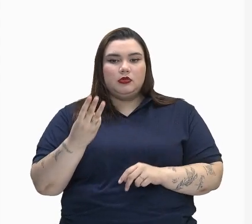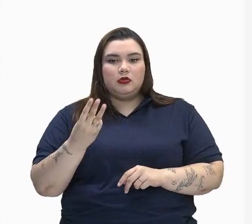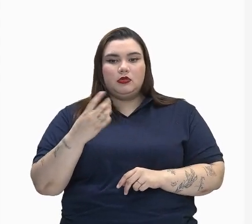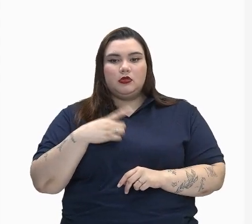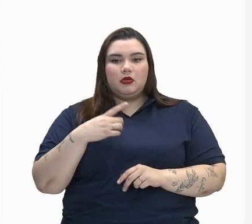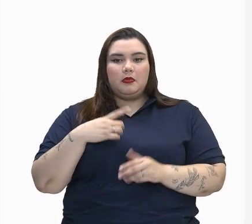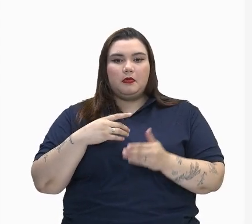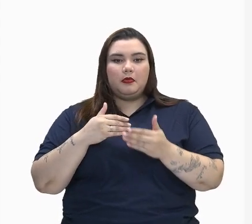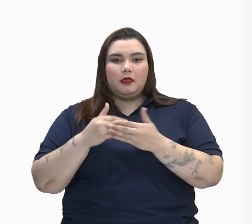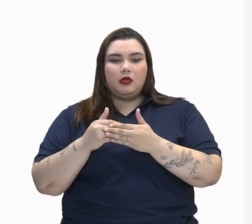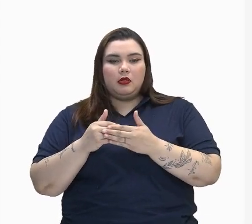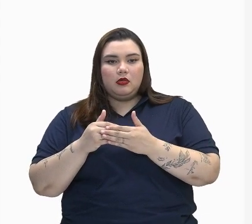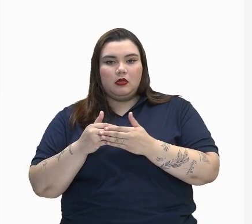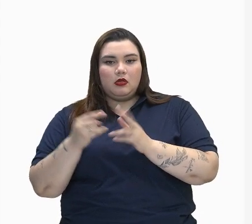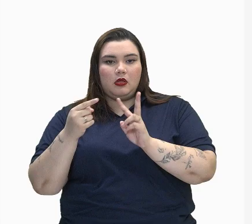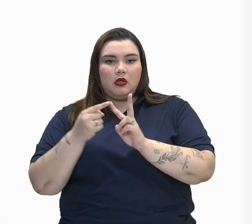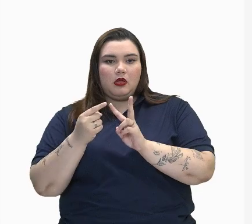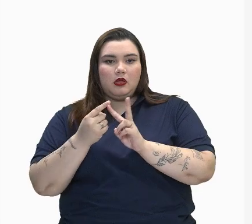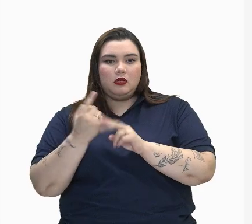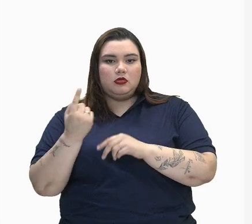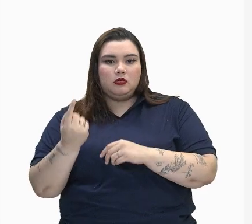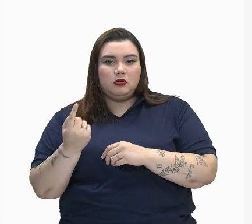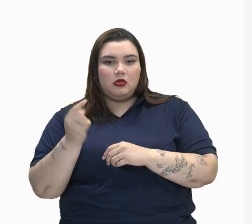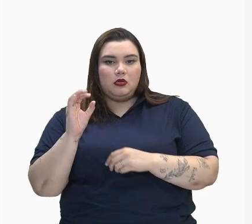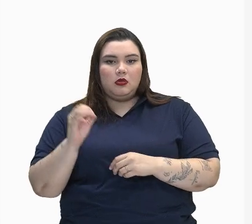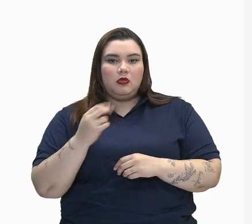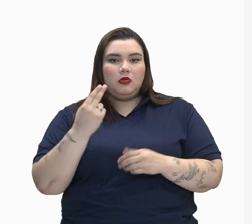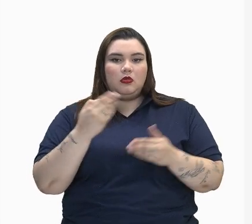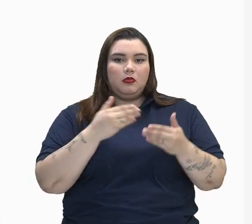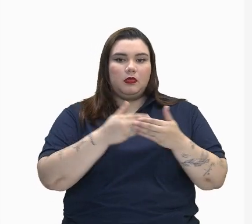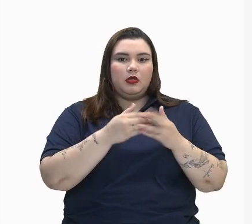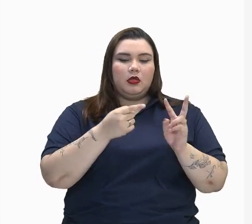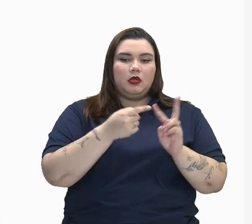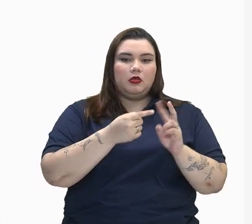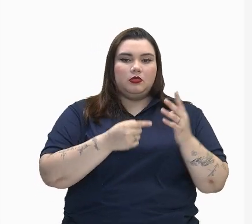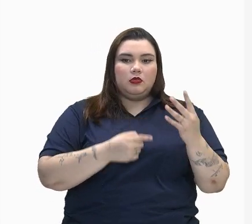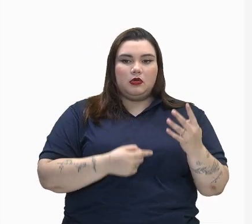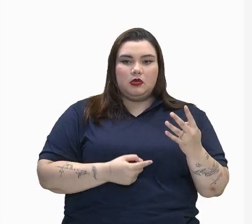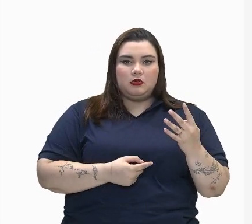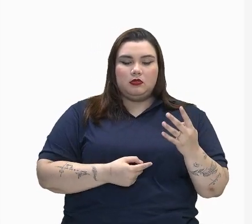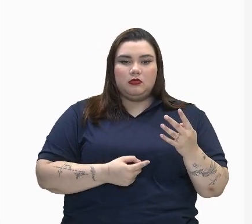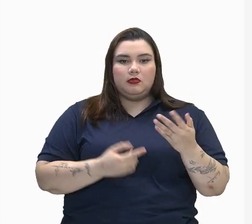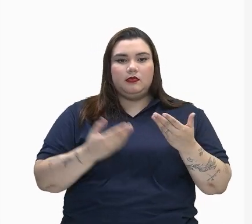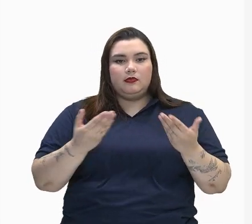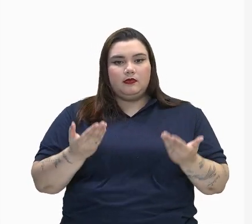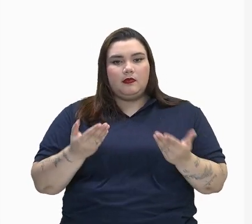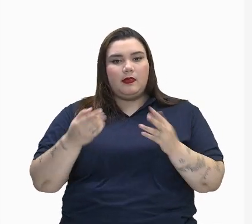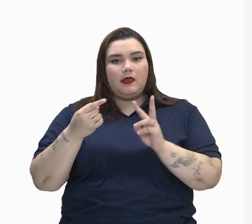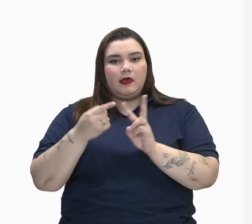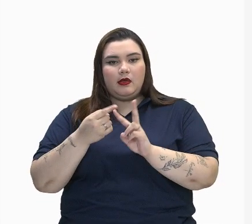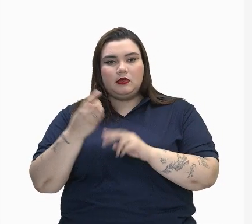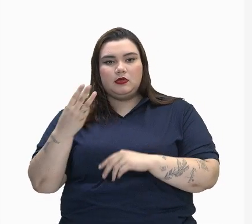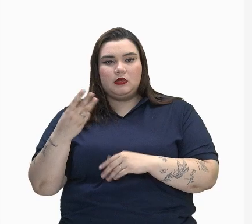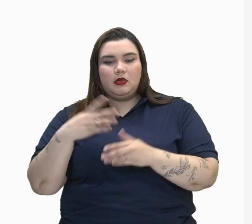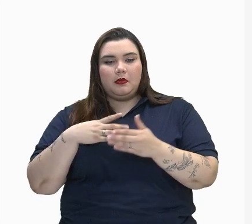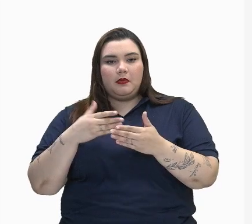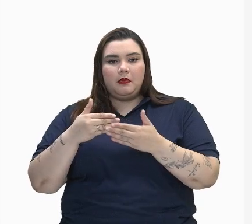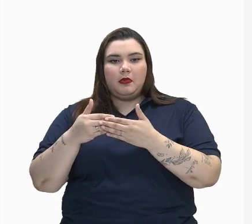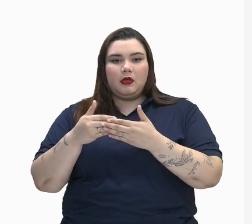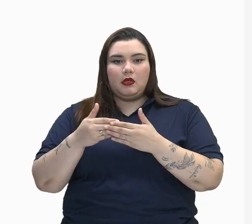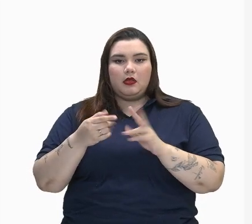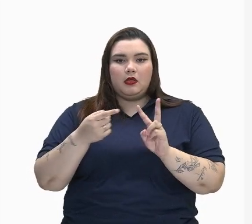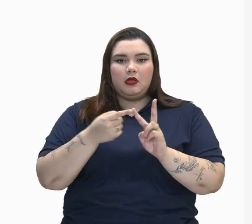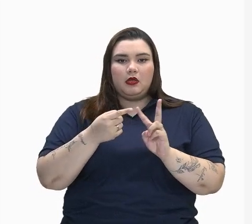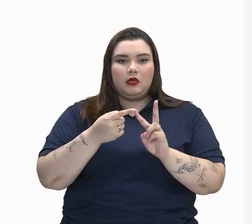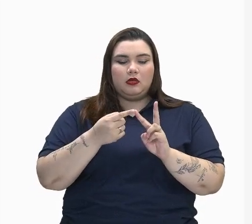mais próxima da raiz de 1 ou da raiz de 4? Ah, professora, a raiz de 3 está mais próxima de